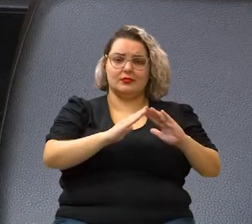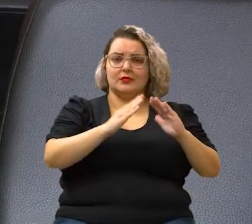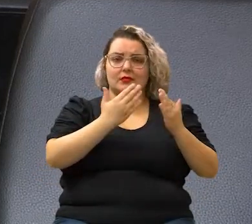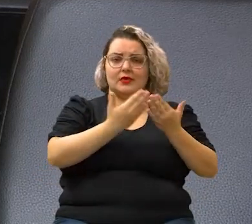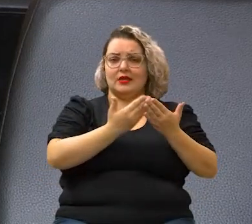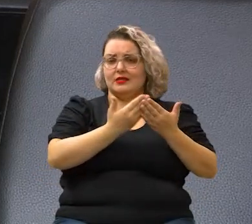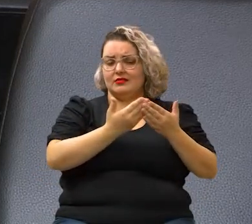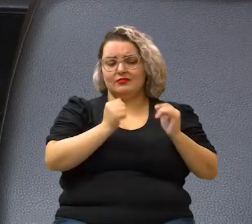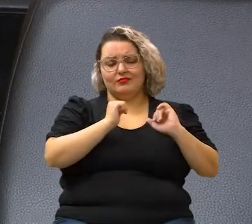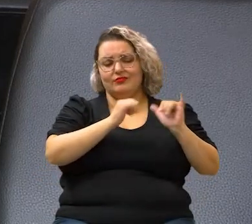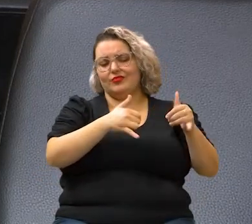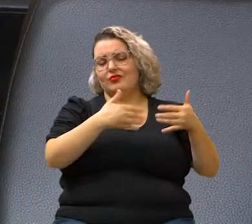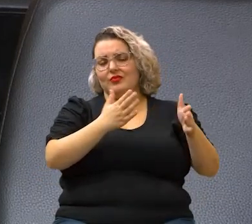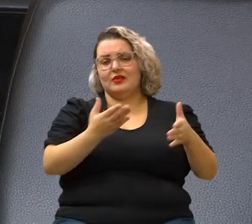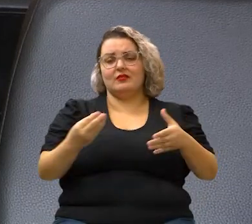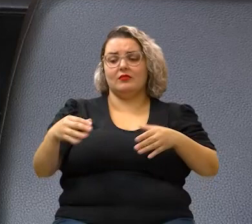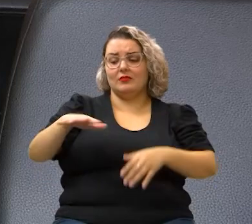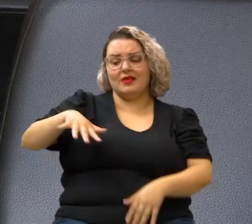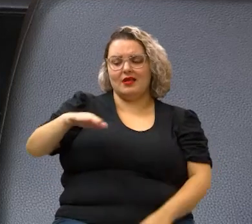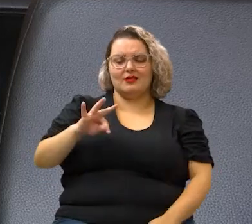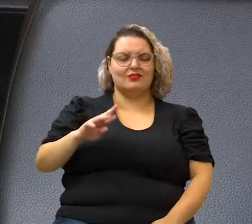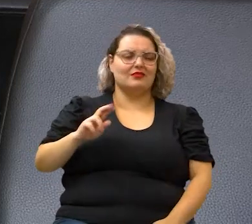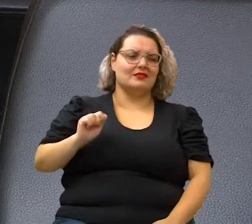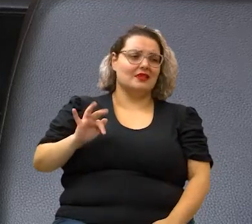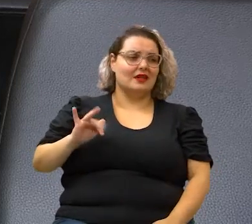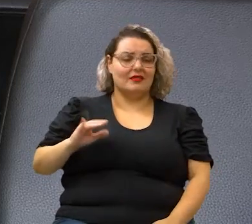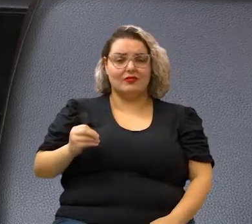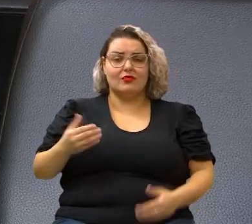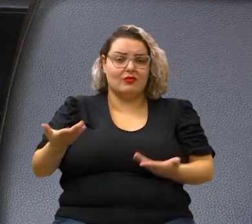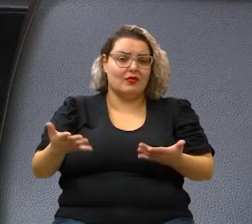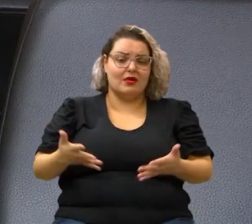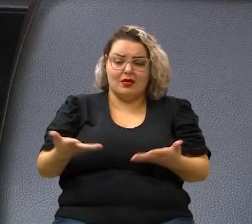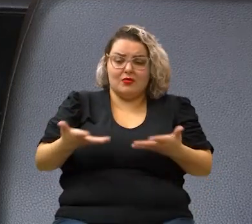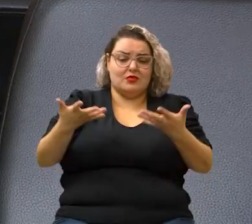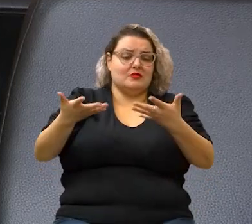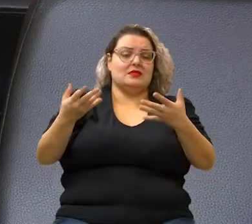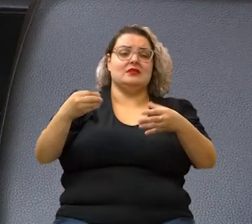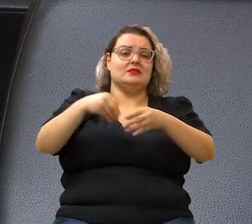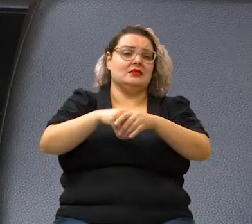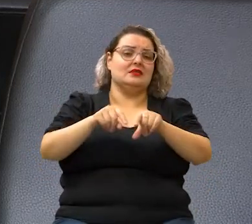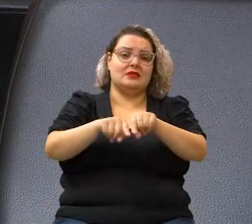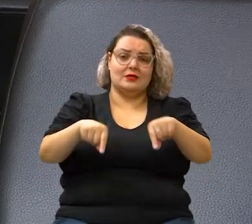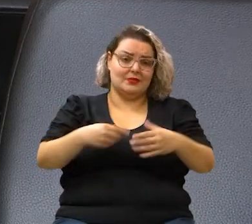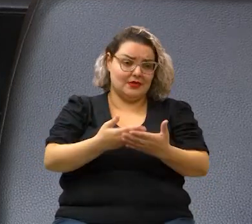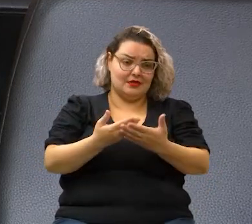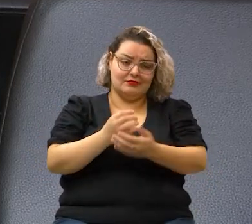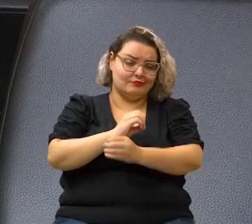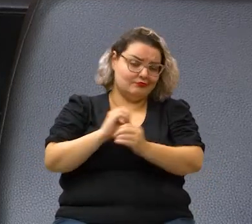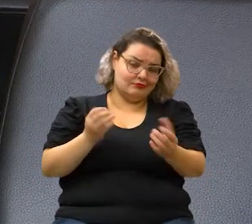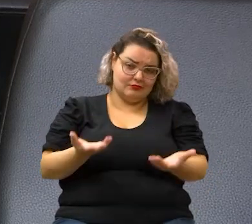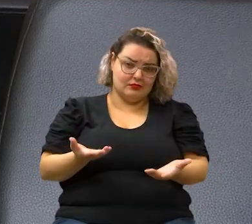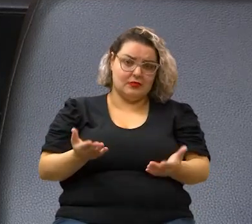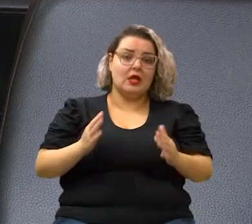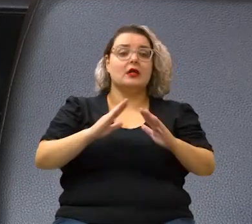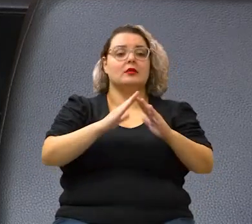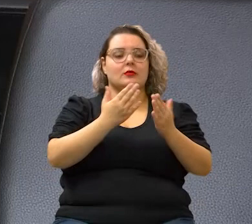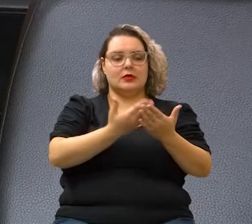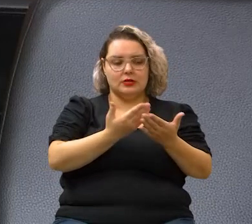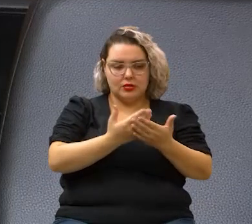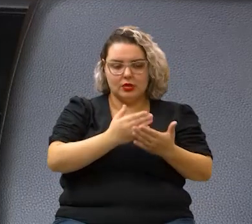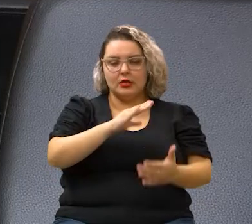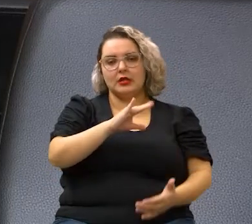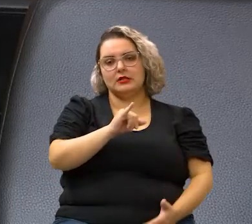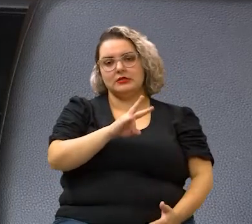do que estar dentro de uma sala de aula. Qual que é a motivação que ele tem para ficar numa sala de aula? Zero. Então, a escola cívico-militar